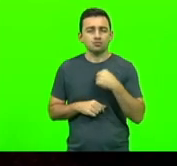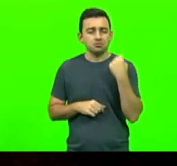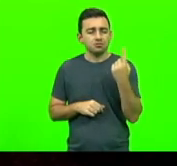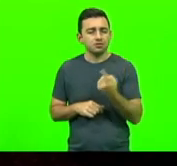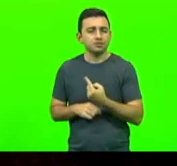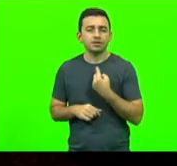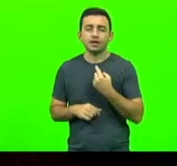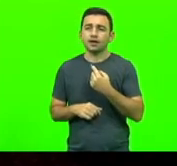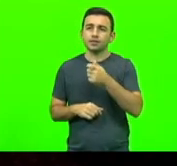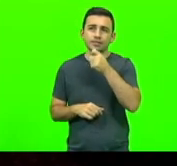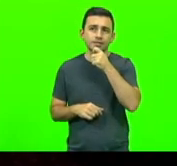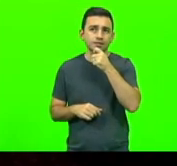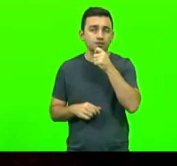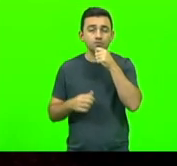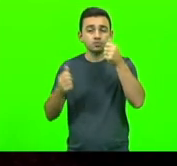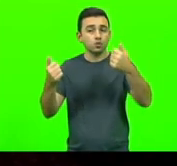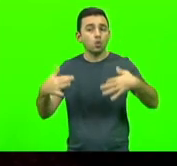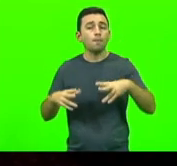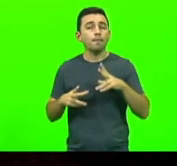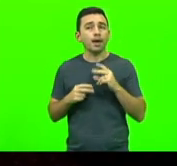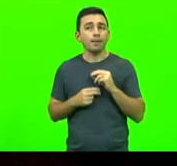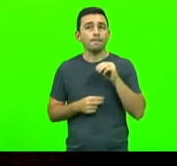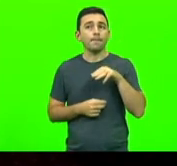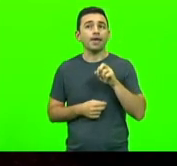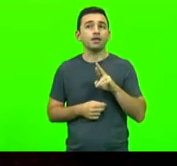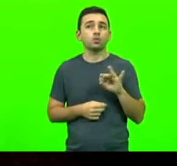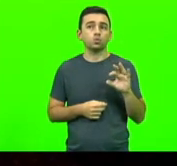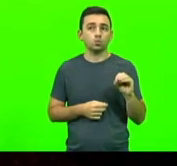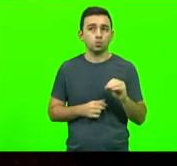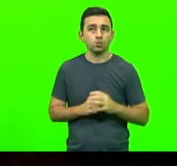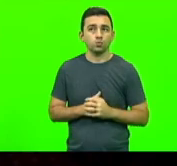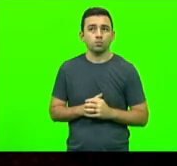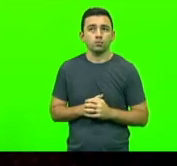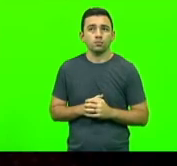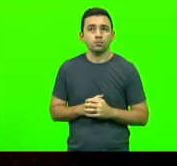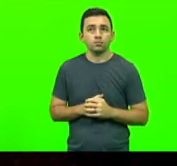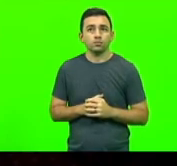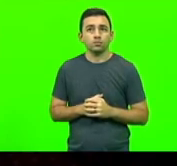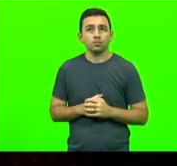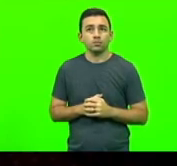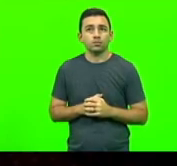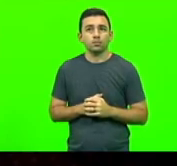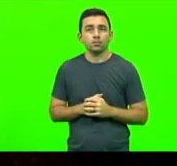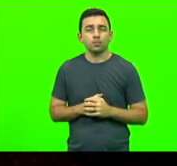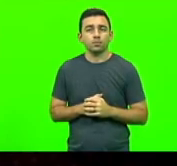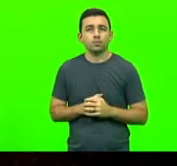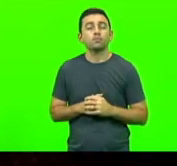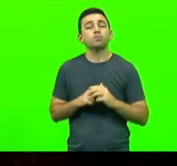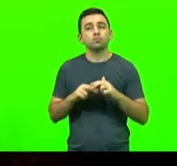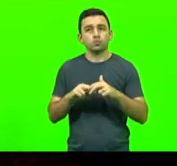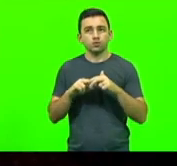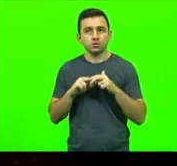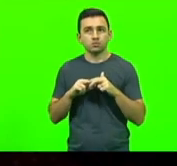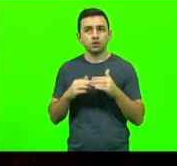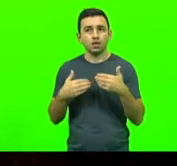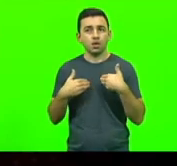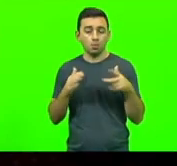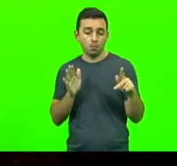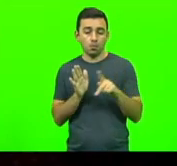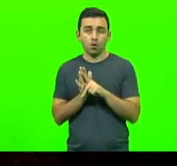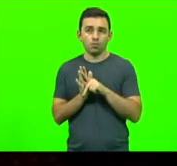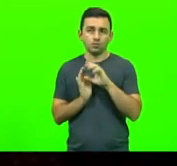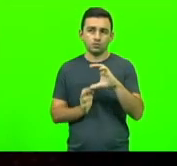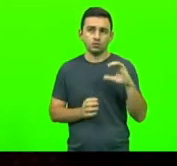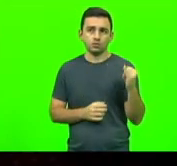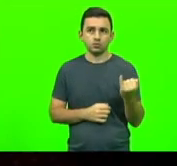na discussão do mérito. Do mérito. É isso que nós não chegamos ainda. Portanto, como membro da Constituição e